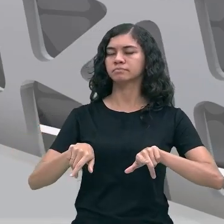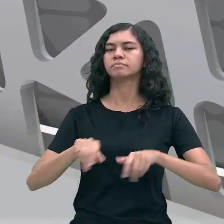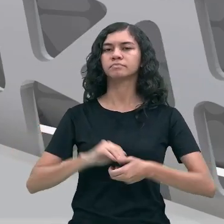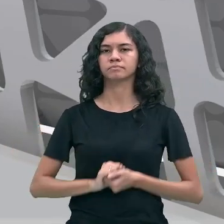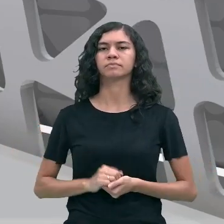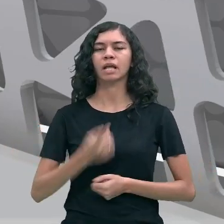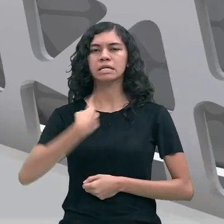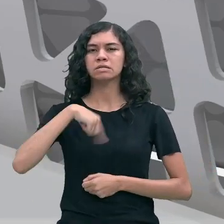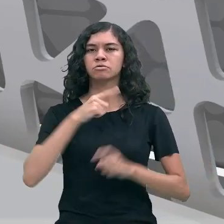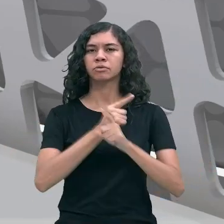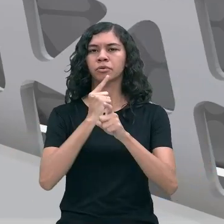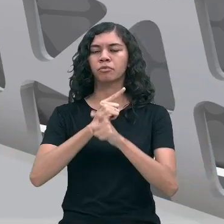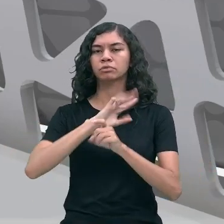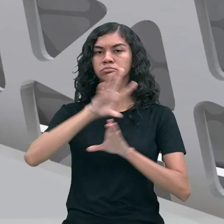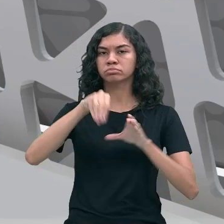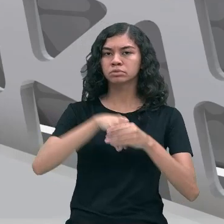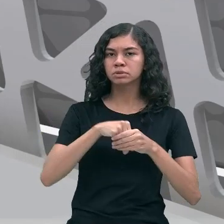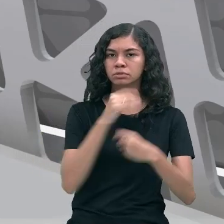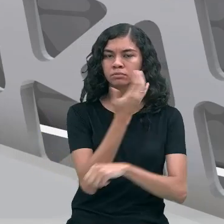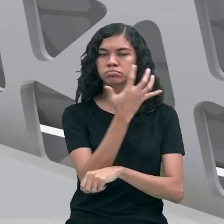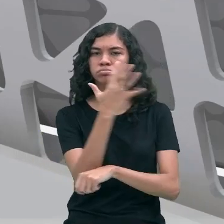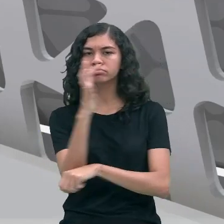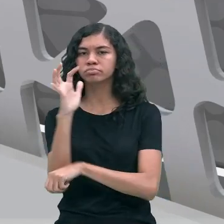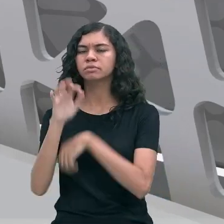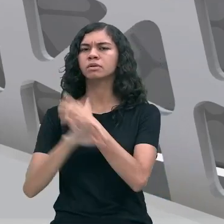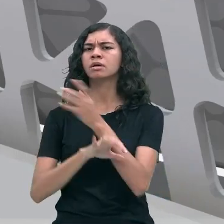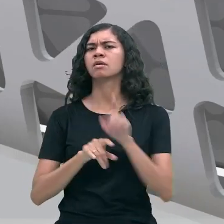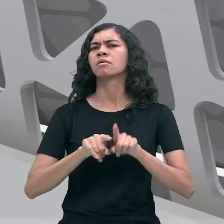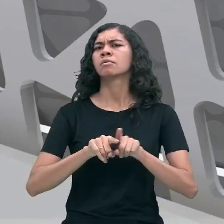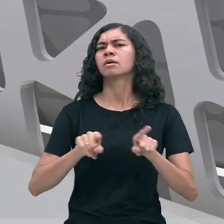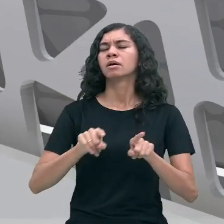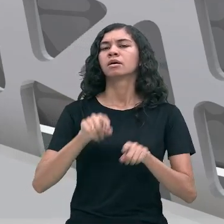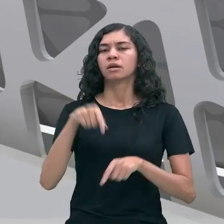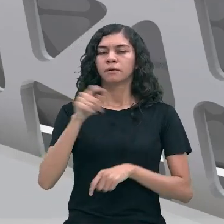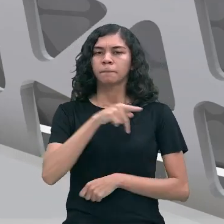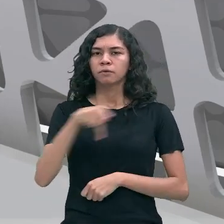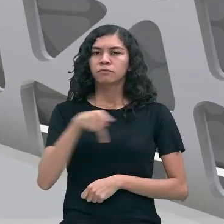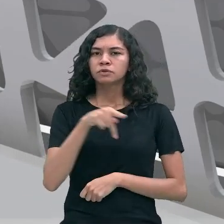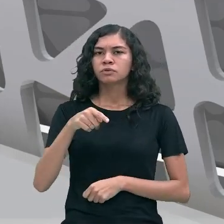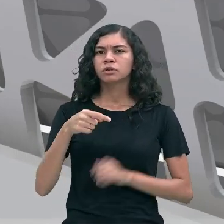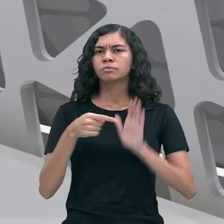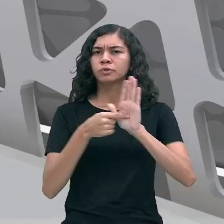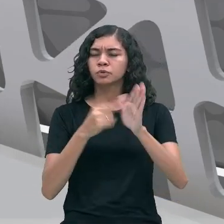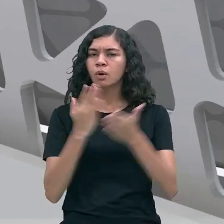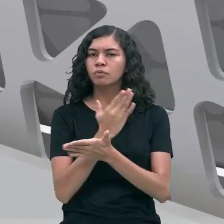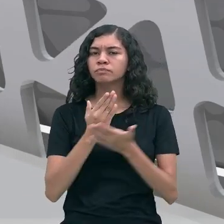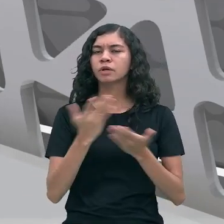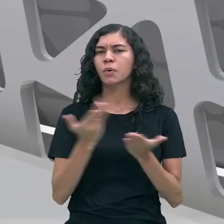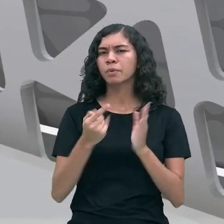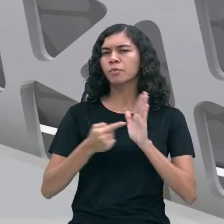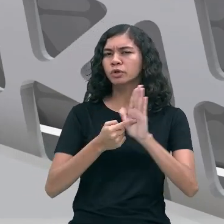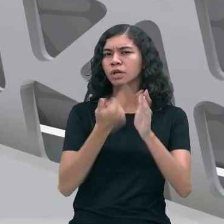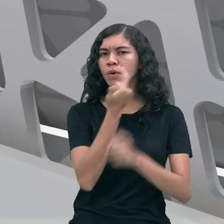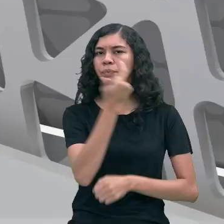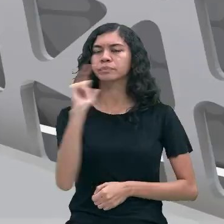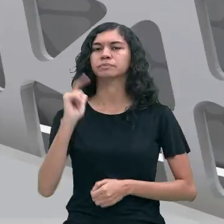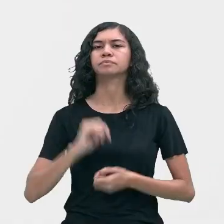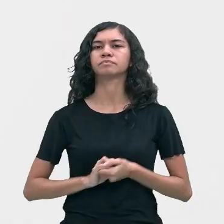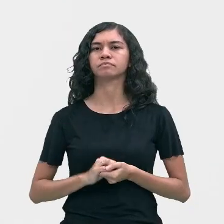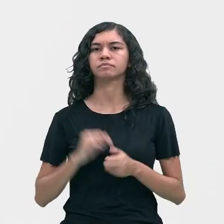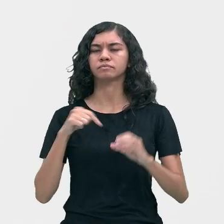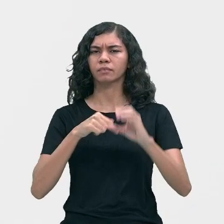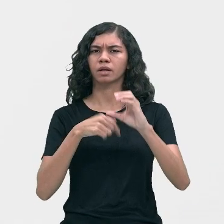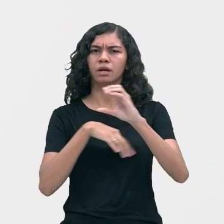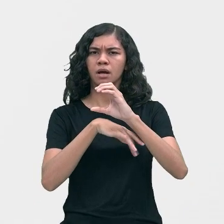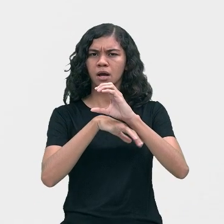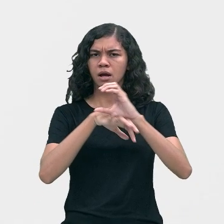vegetais que a gente encontra aqui dentro da floresta amazônica. A professora Manuela citou alguns, vamos conhecer outros. Então, a fauna da Amazônia